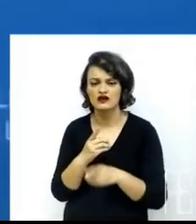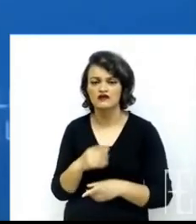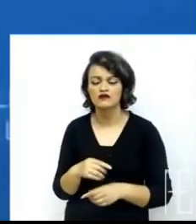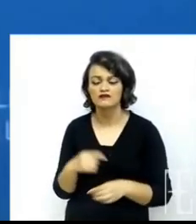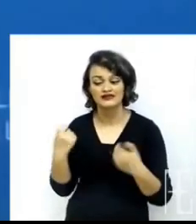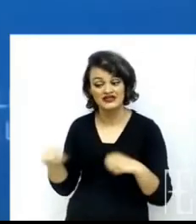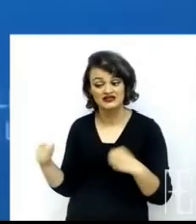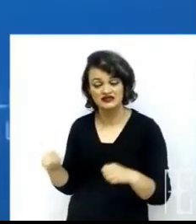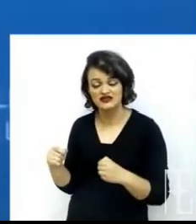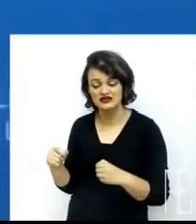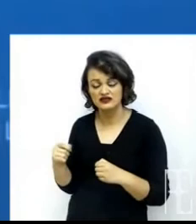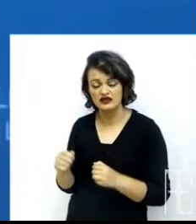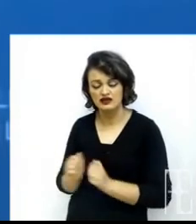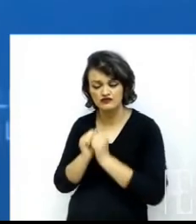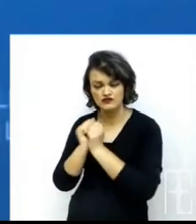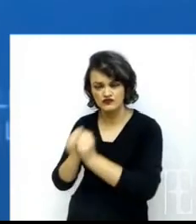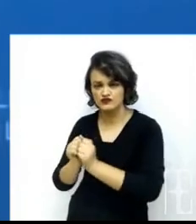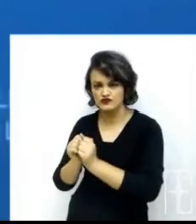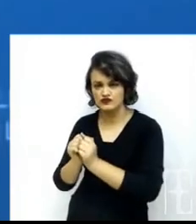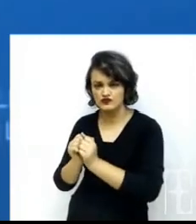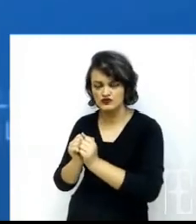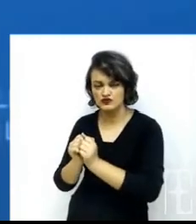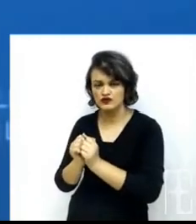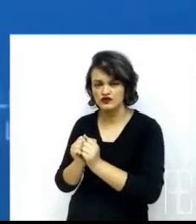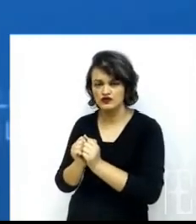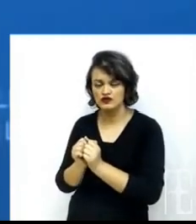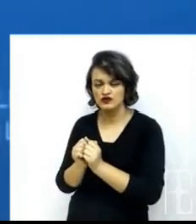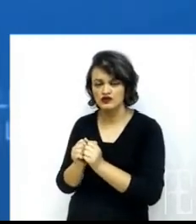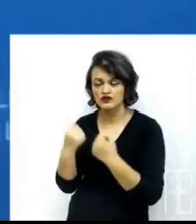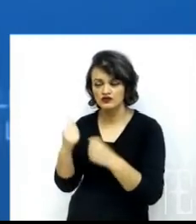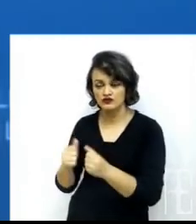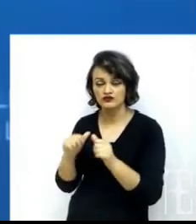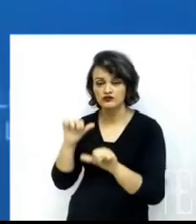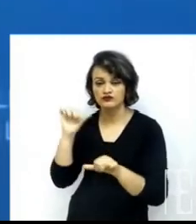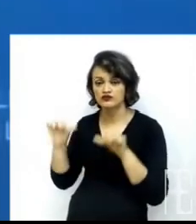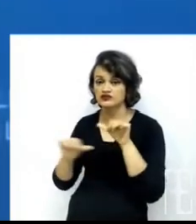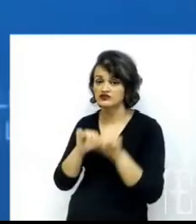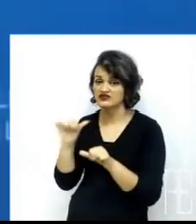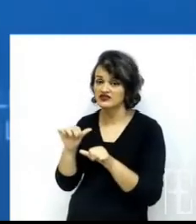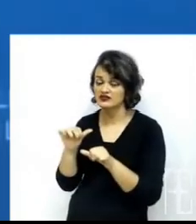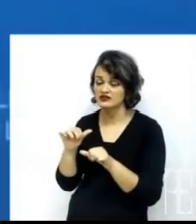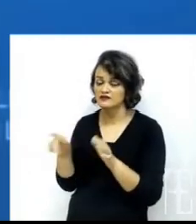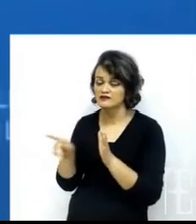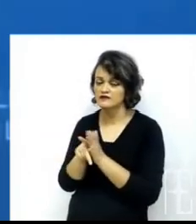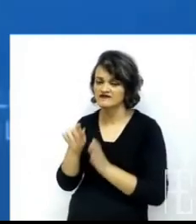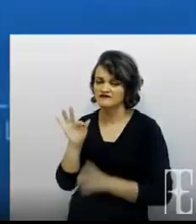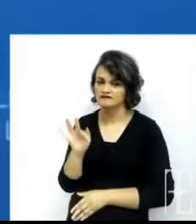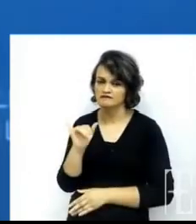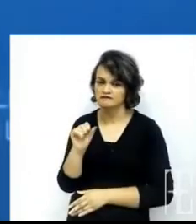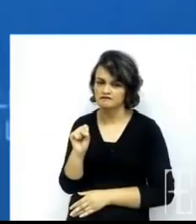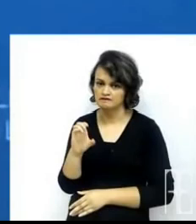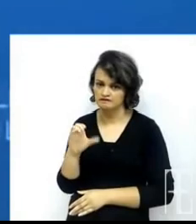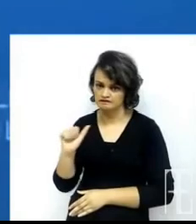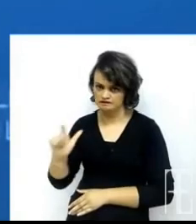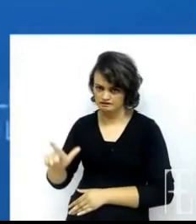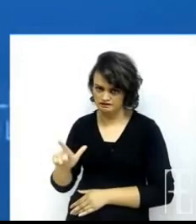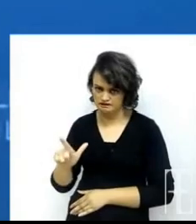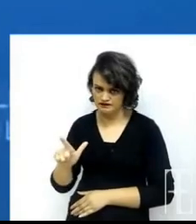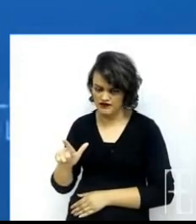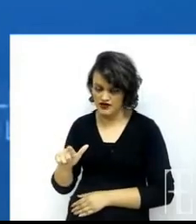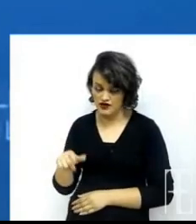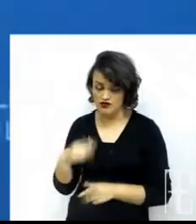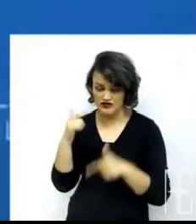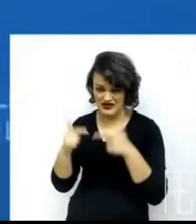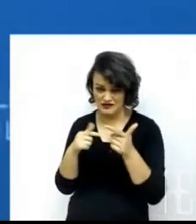andar de mãos dadas com uma transformação fiscal. Os serviços de